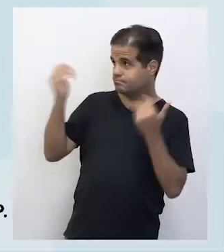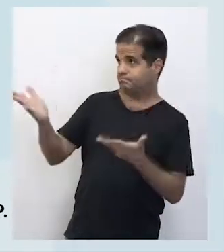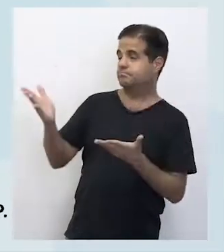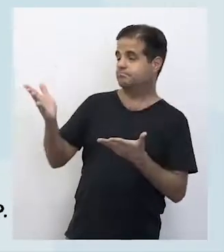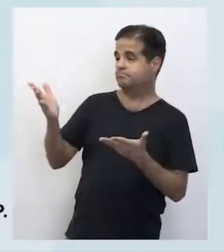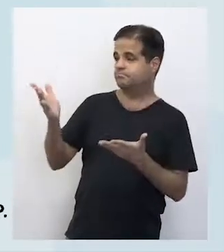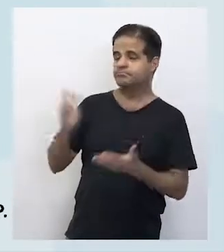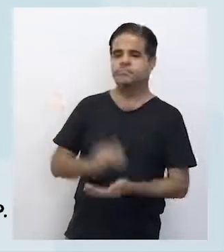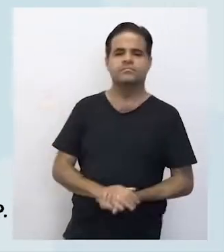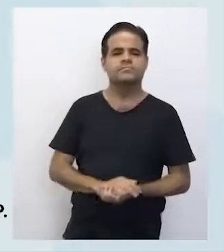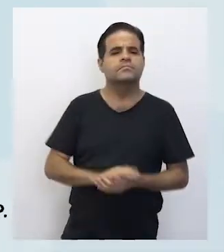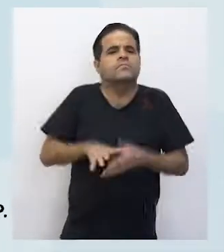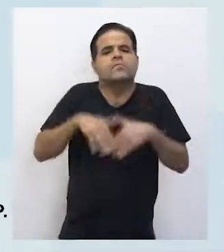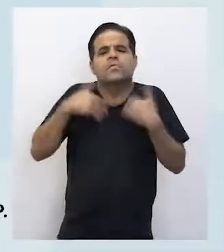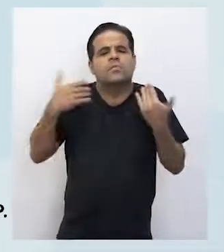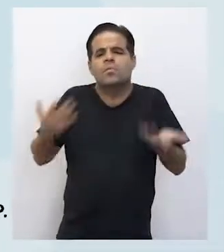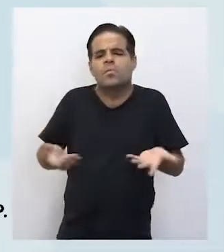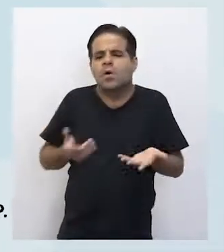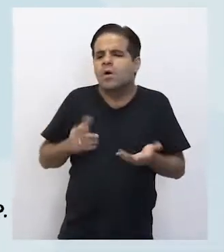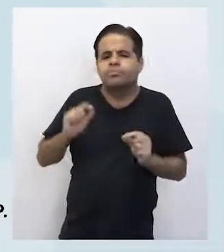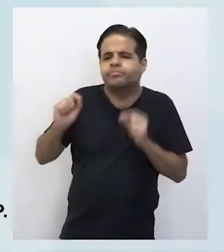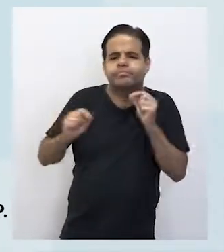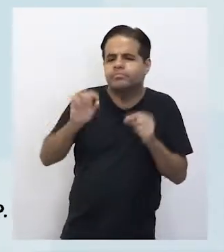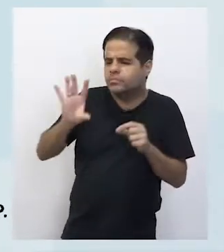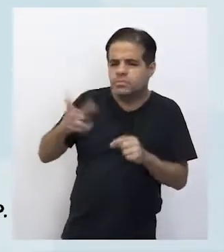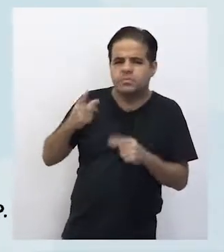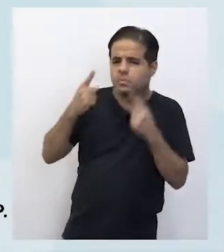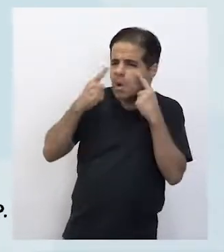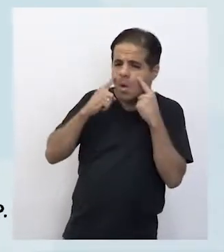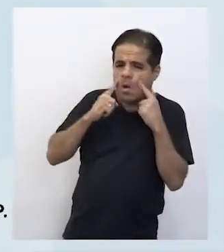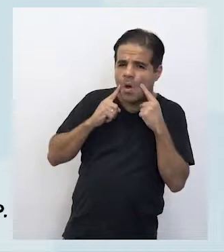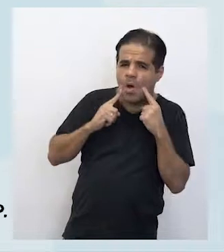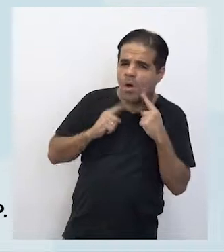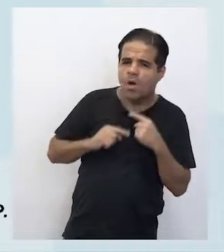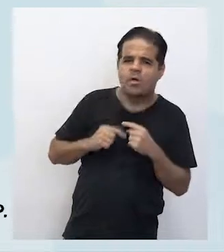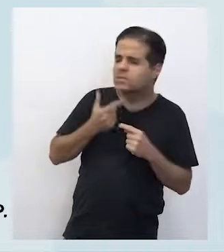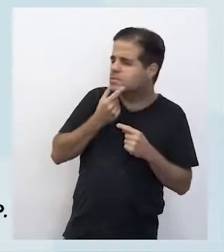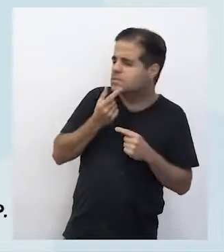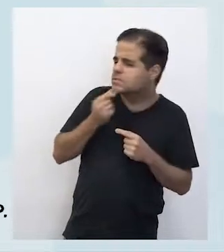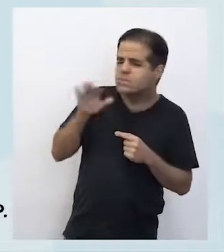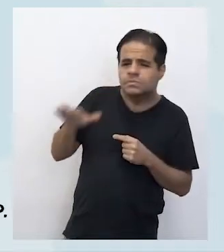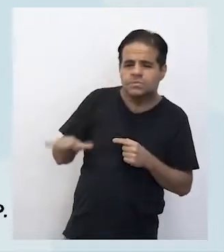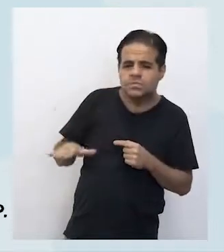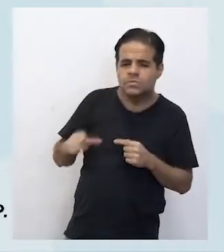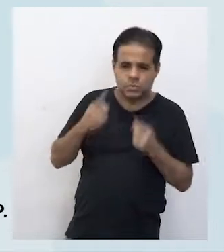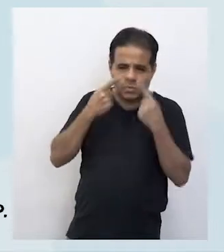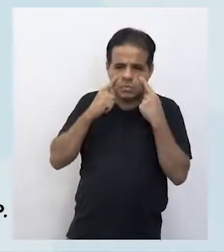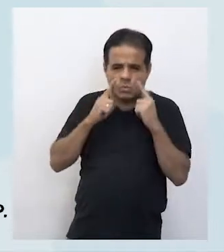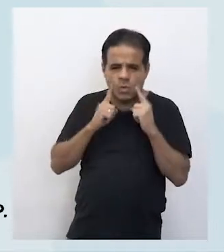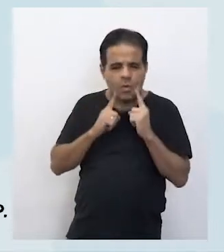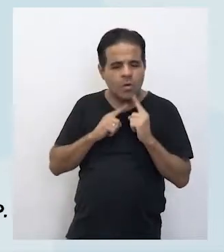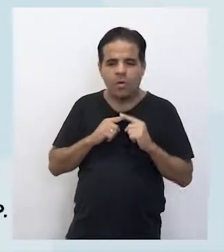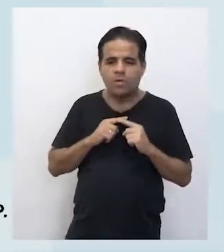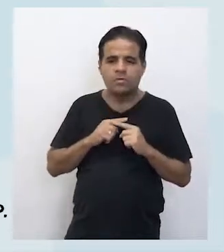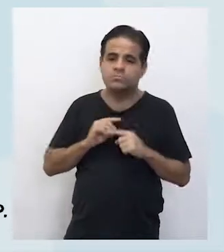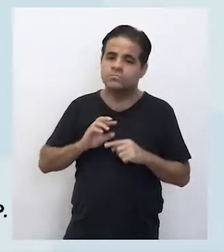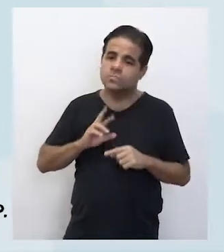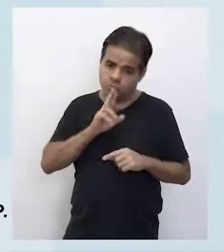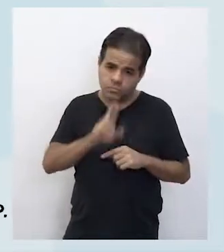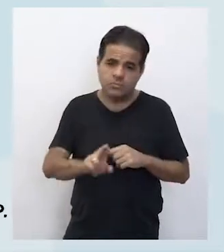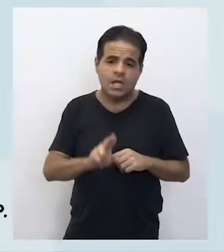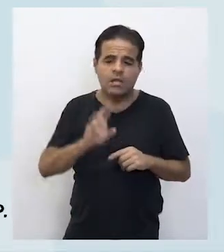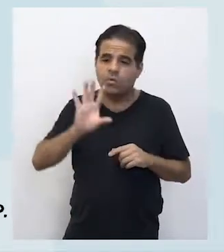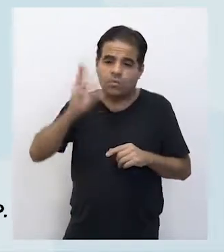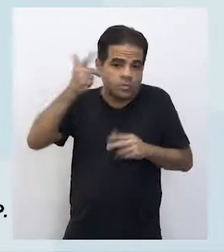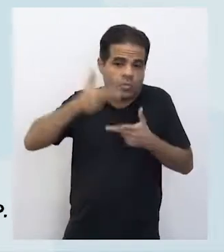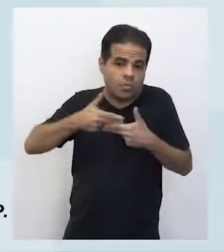Qual a causa do choro deste menino? Quando a gente chora, O choro não é uma causa, o choro é uma consequência também, não